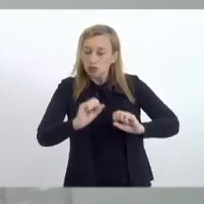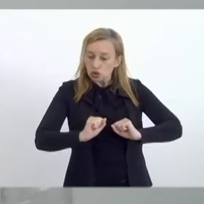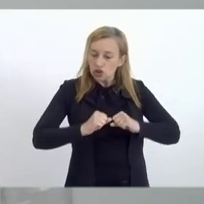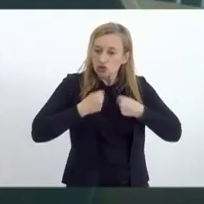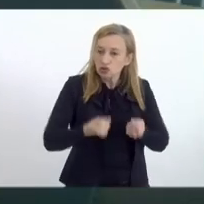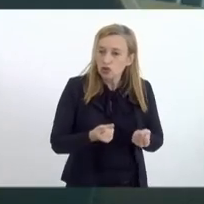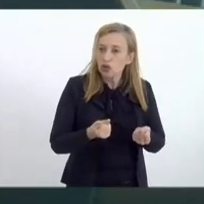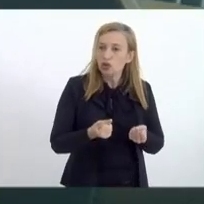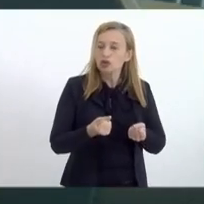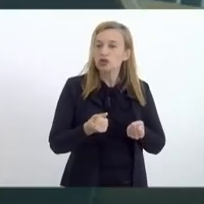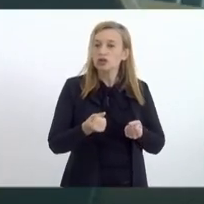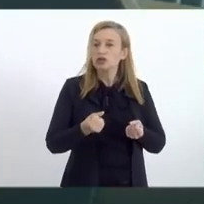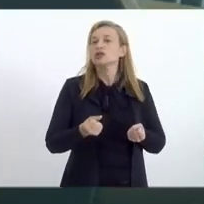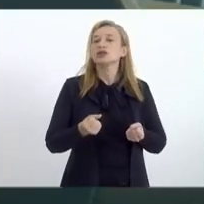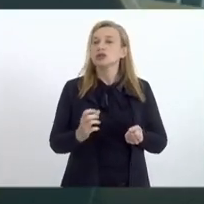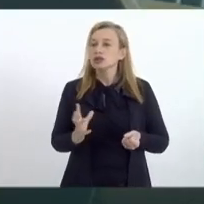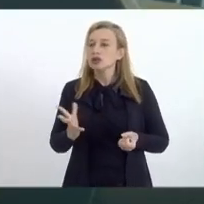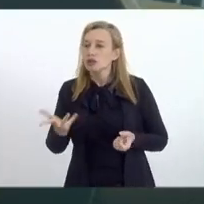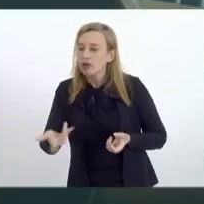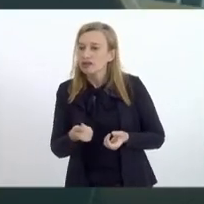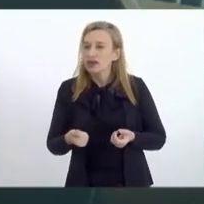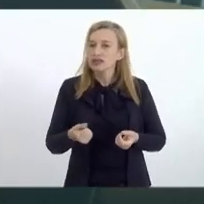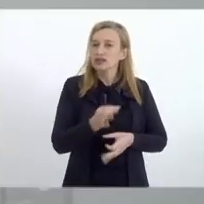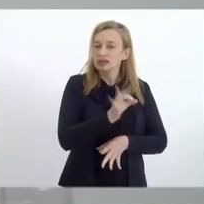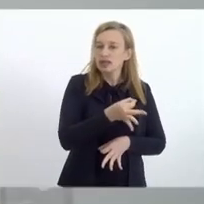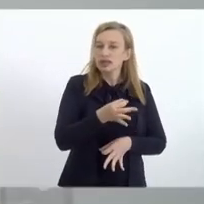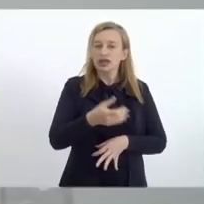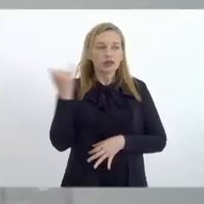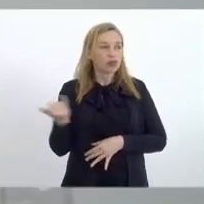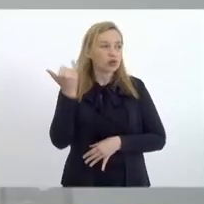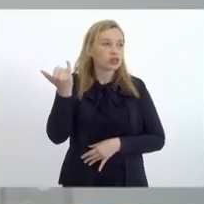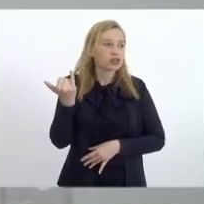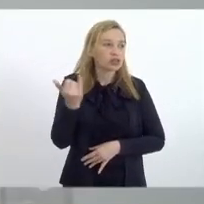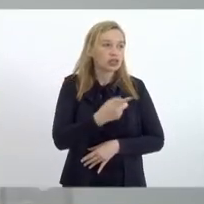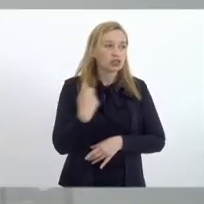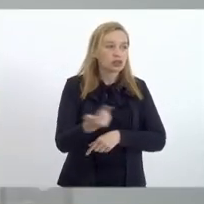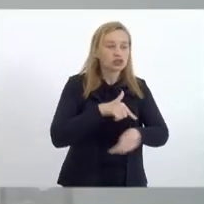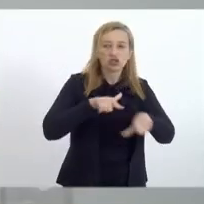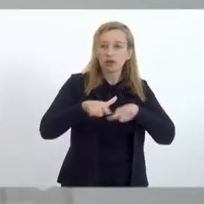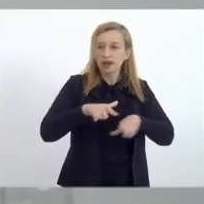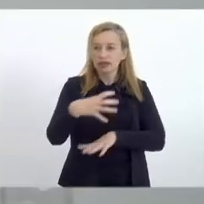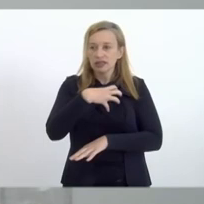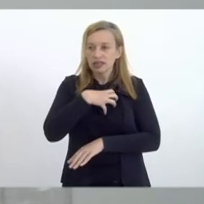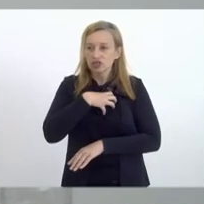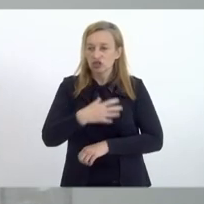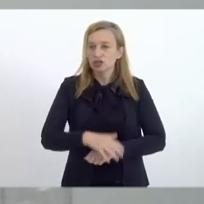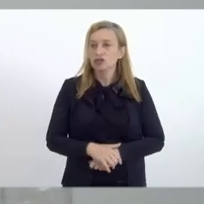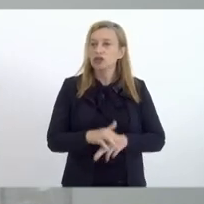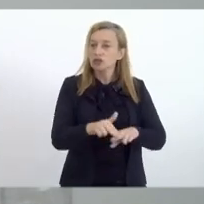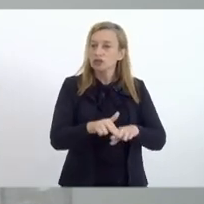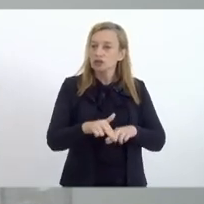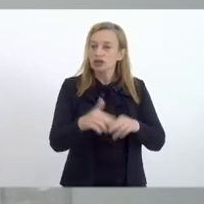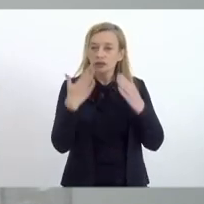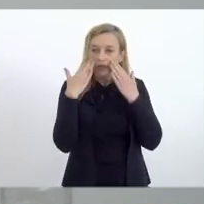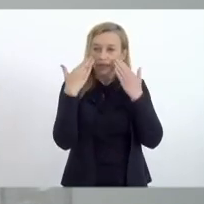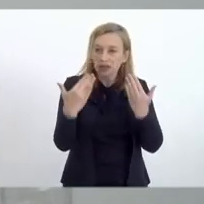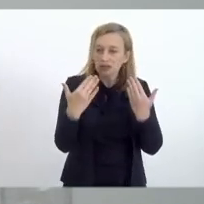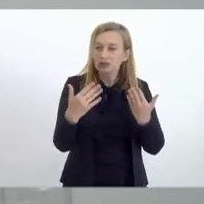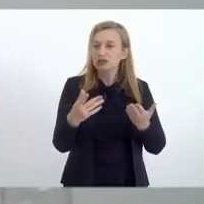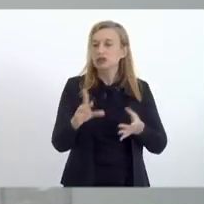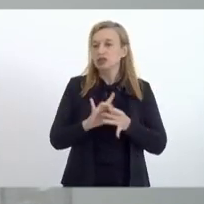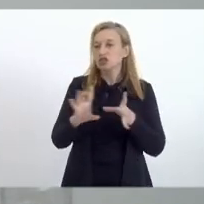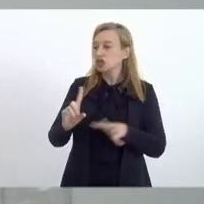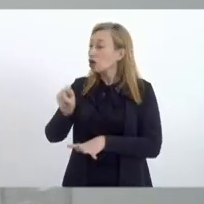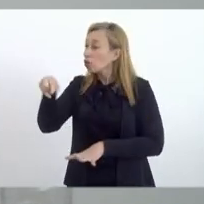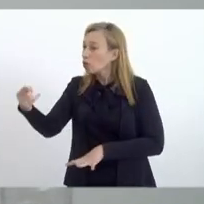que buscam qualificação adequada, e é fundamental que a gente trabalhe nesse sentido. Diante da apresentação, também vou passar a palavra